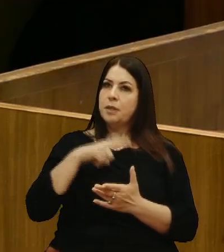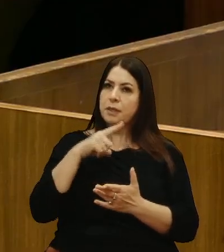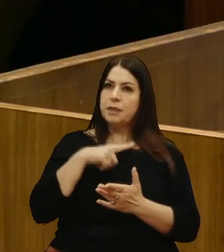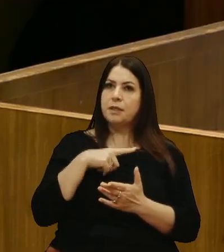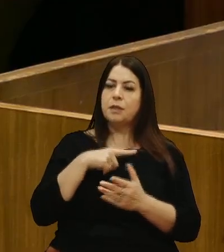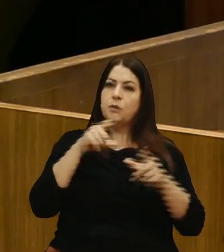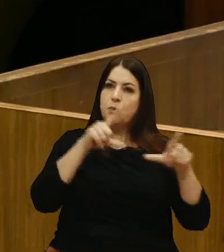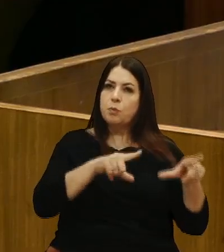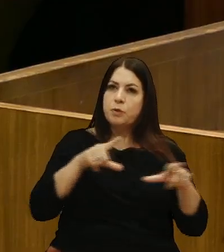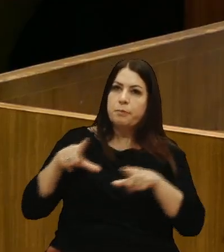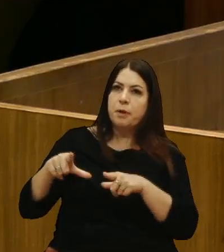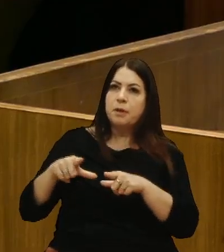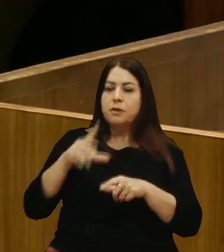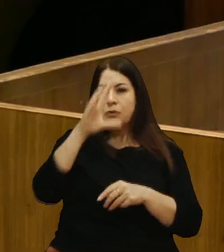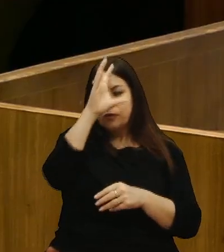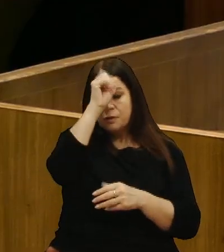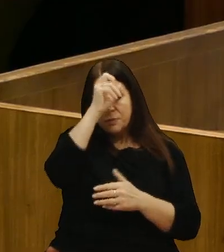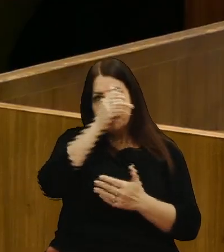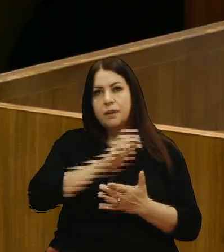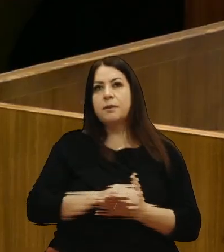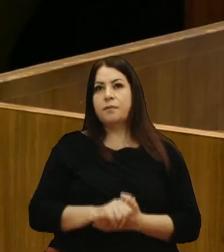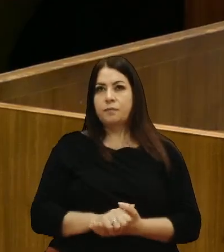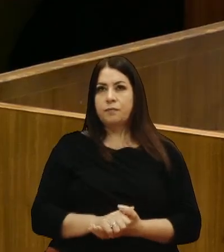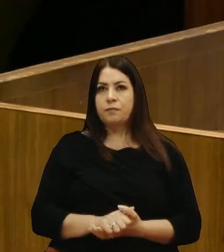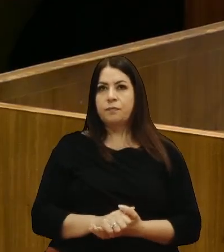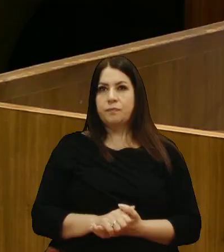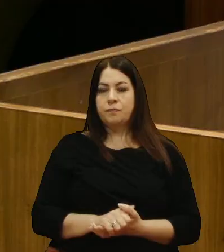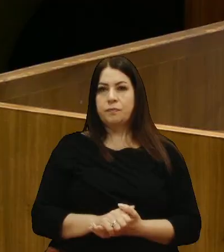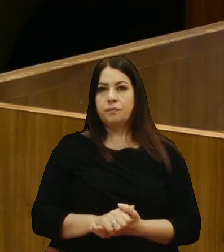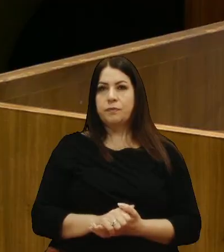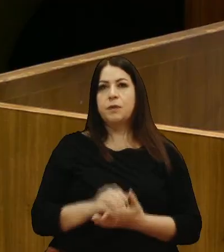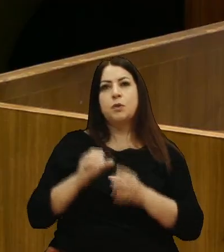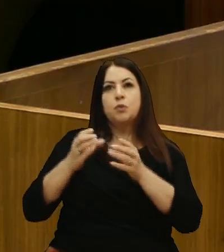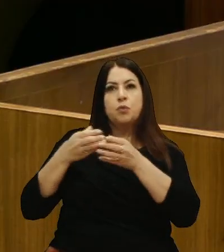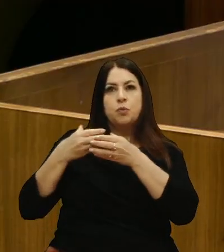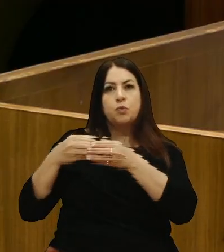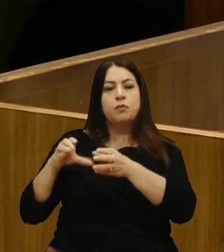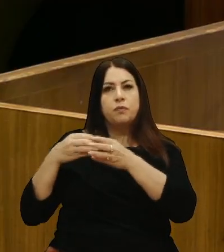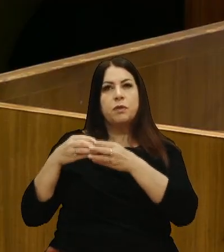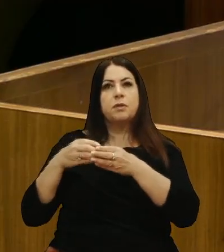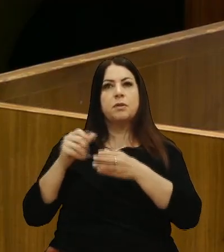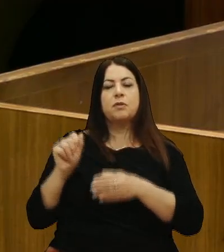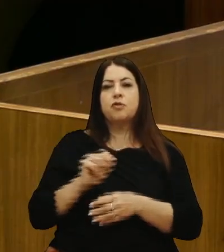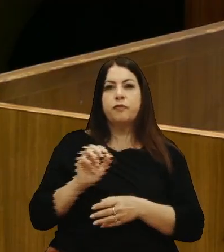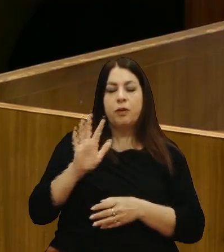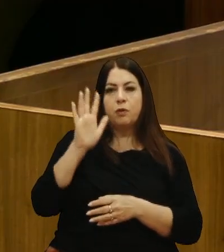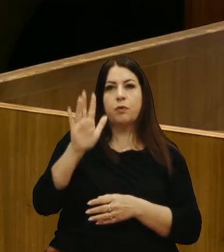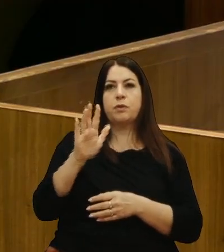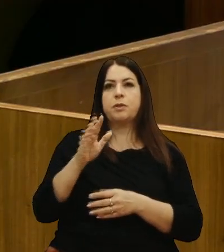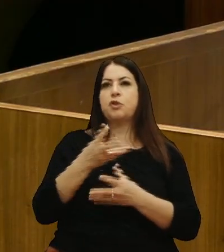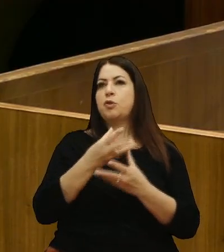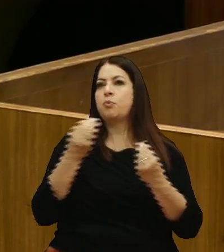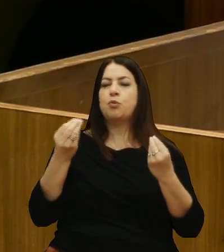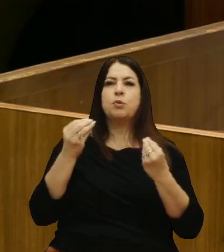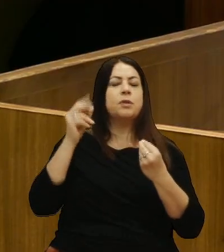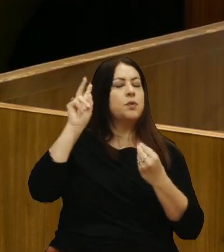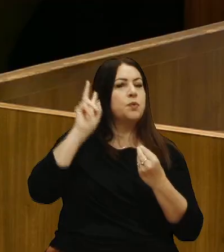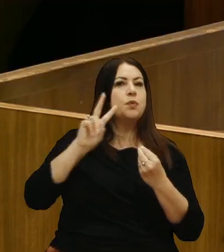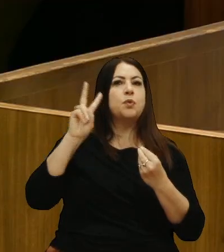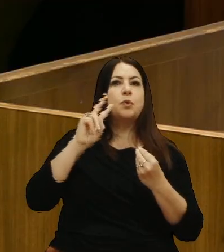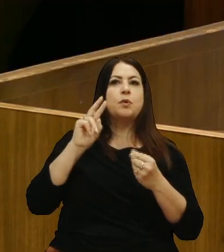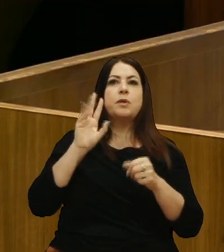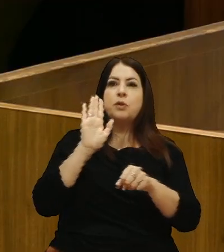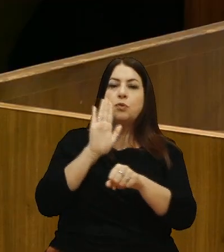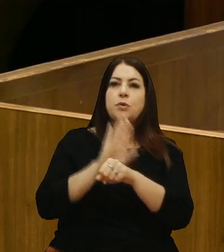um espaço de aprendizado, de convivência, de valores e de muitas histórias que